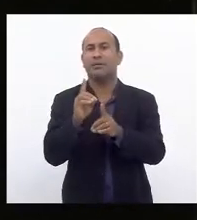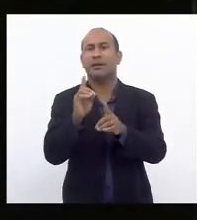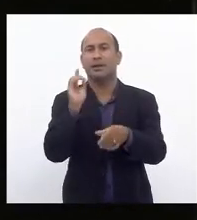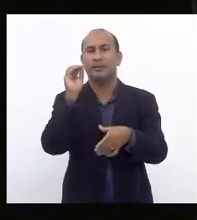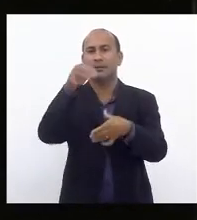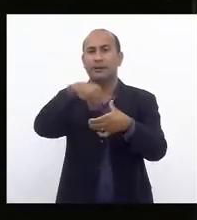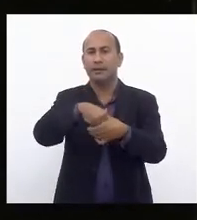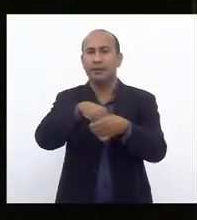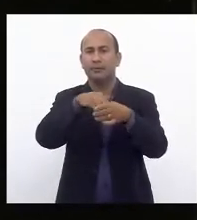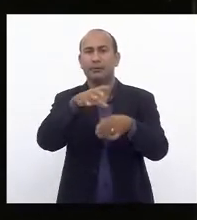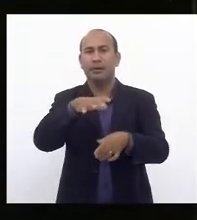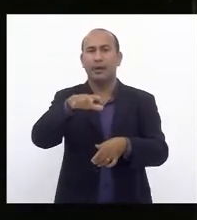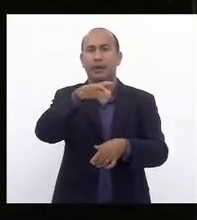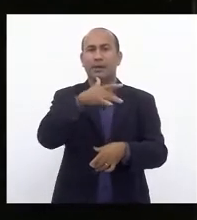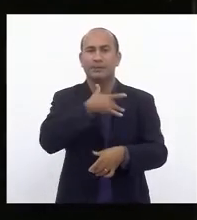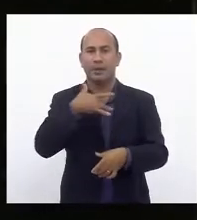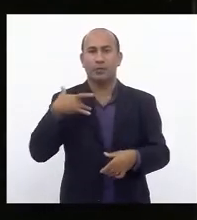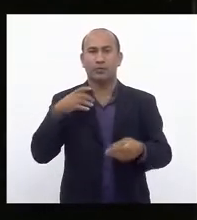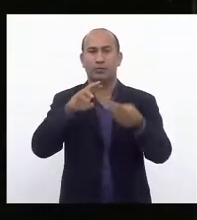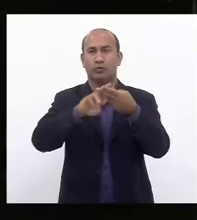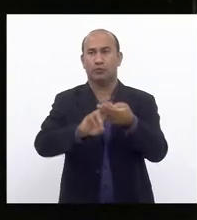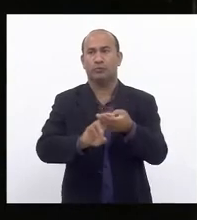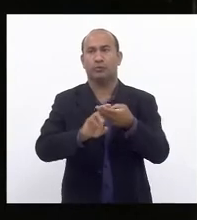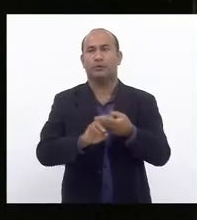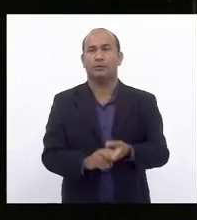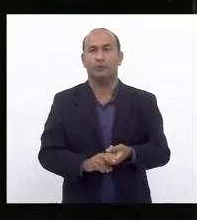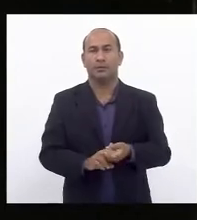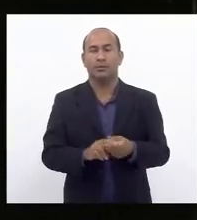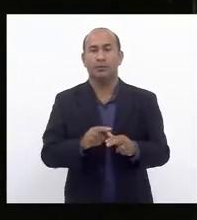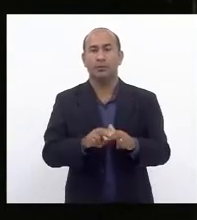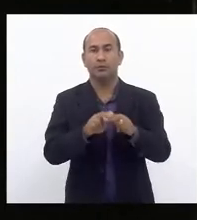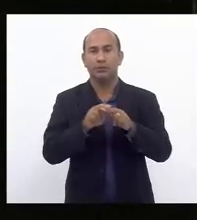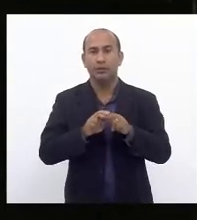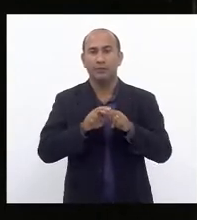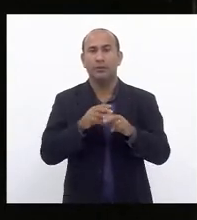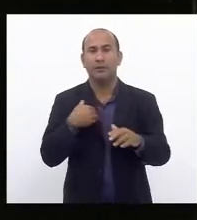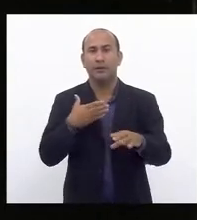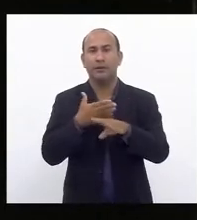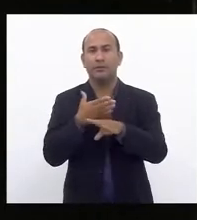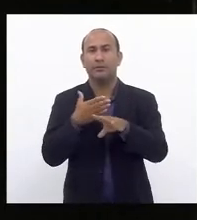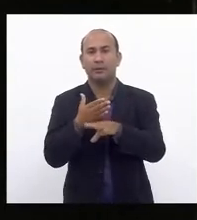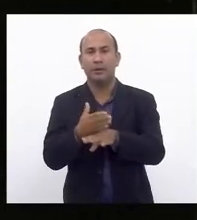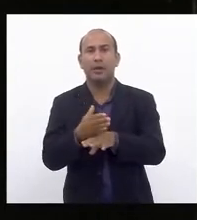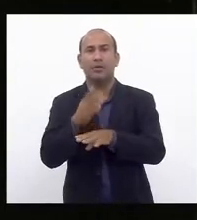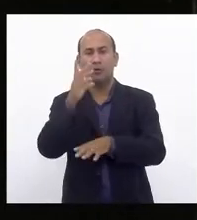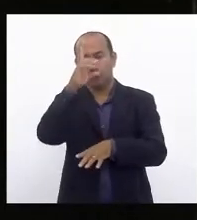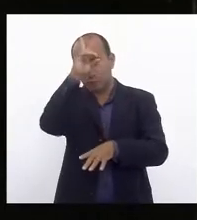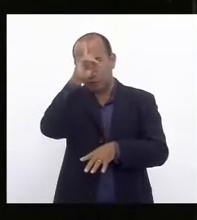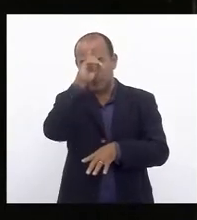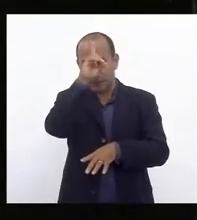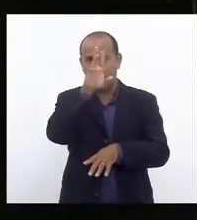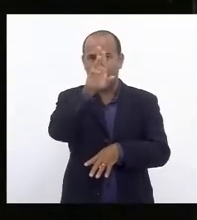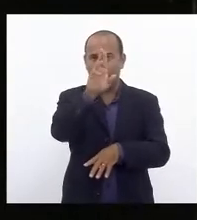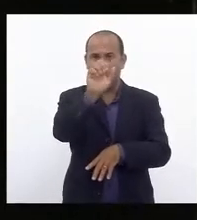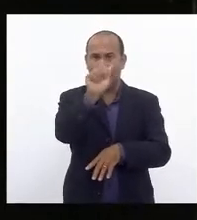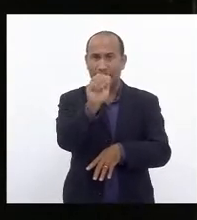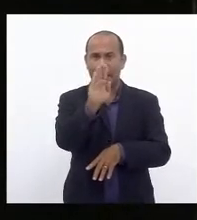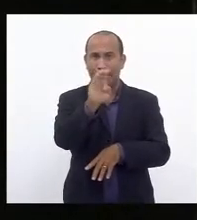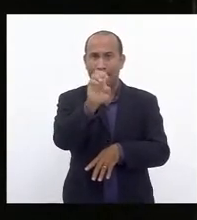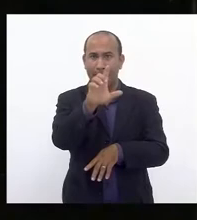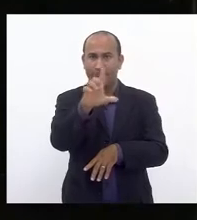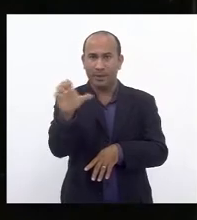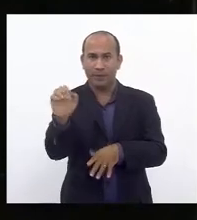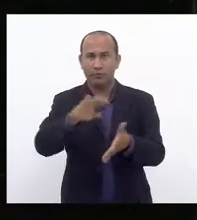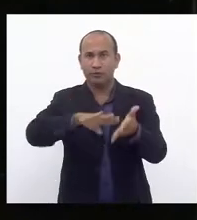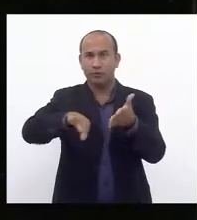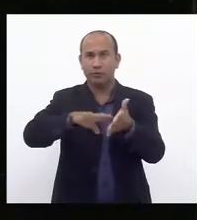da rede de saúde SUS. E, inclusive, está entrando o Hospital Rabelo, retirando os trabalhadores que